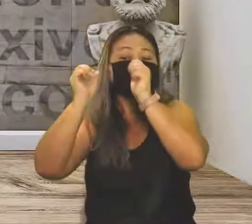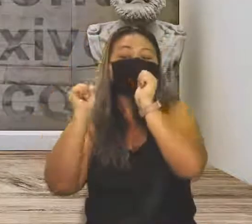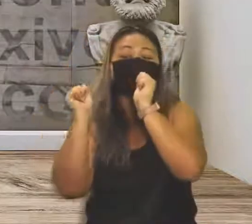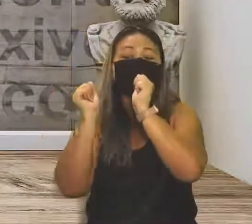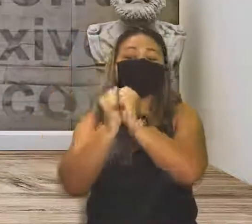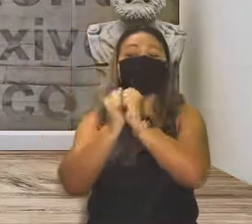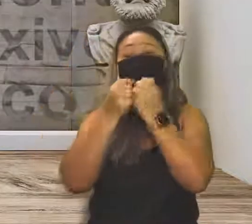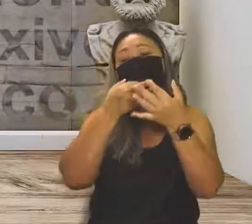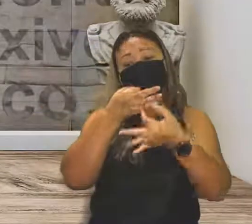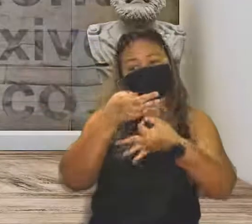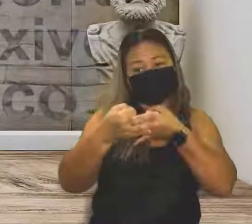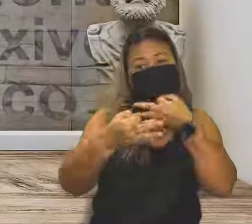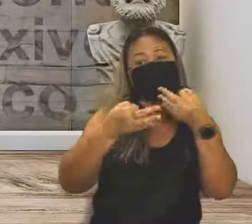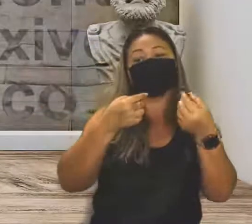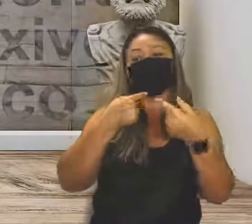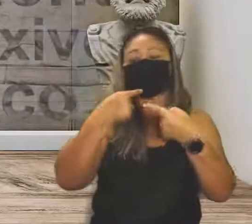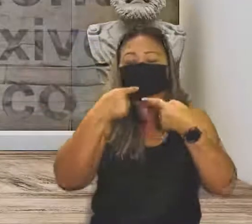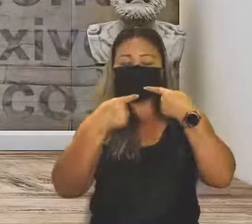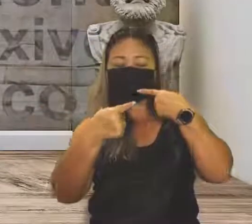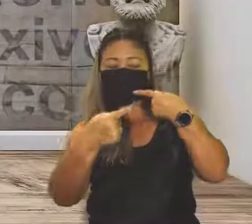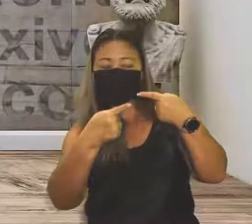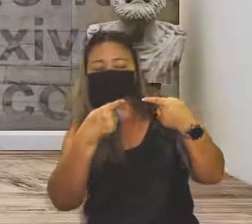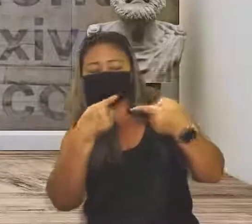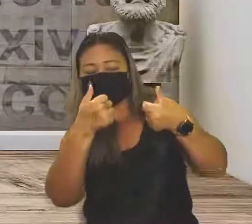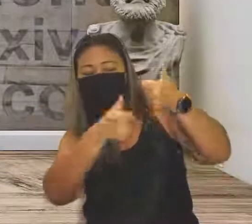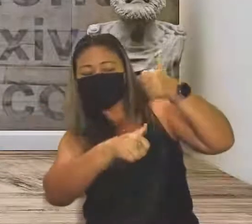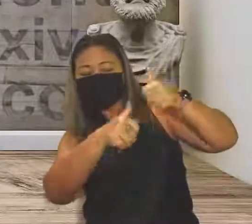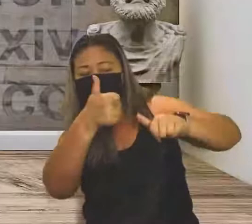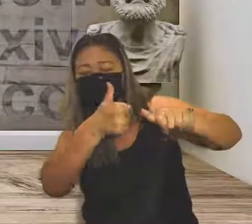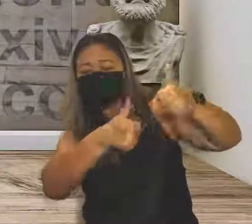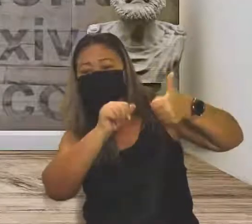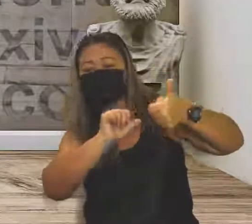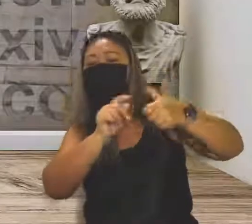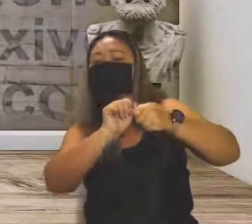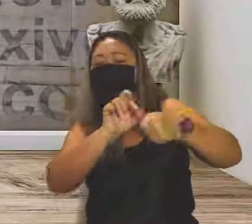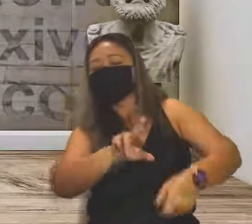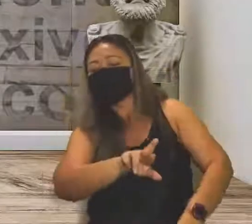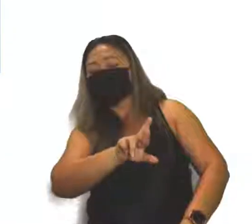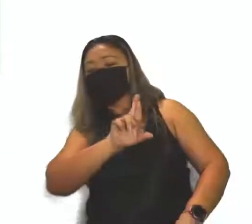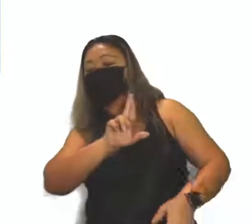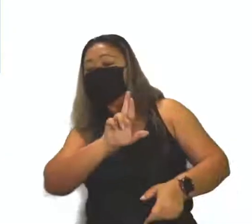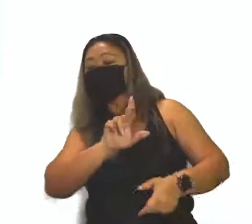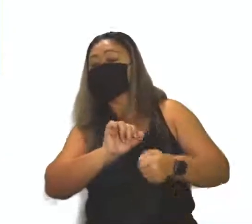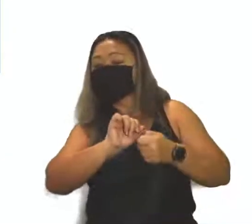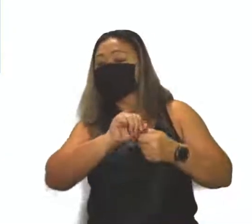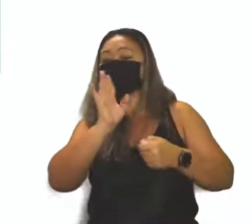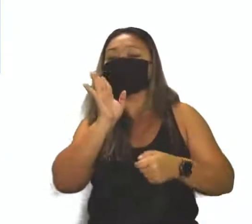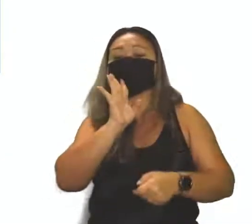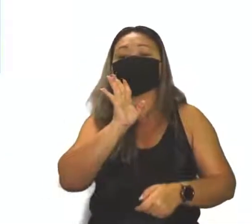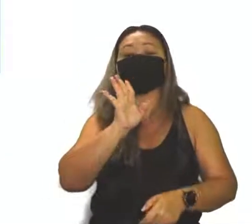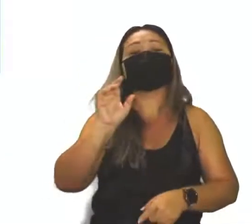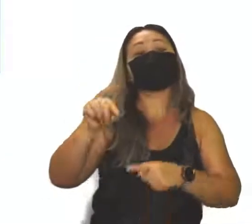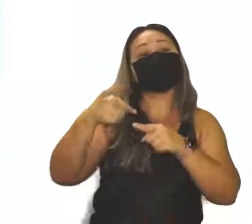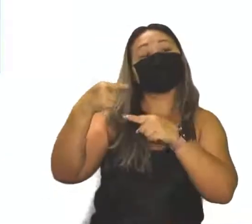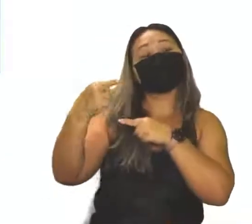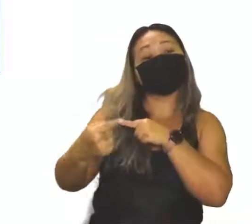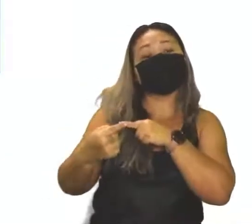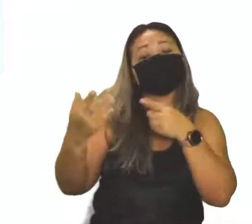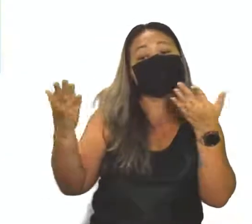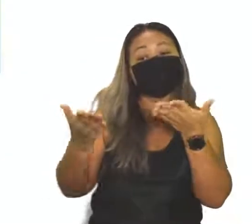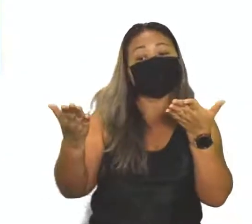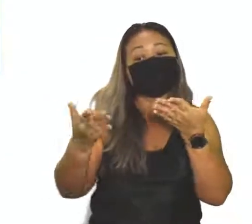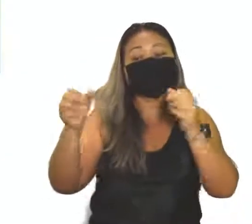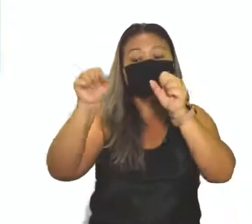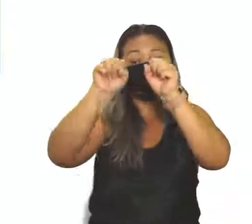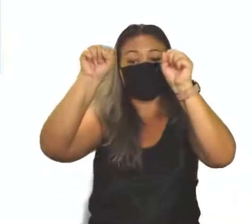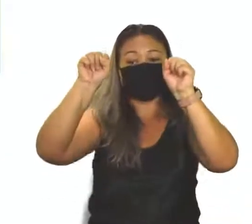junto com o crítico. Se analisa, reflete e vai tomar uma decisão legal. Vamos lá? Próximo, olha aí. Agora é